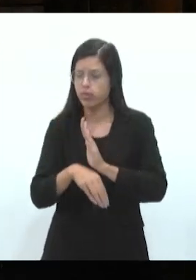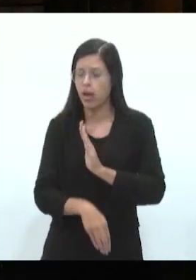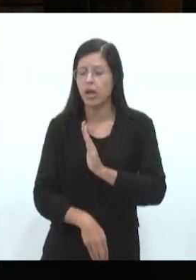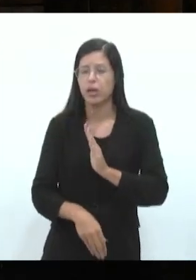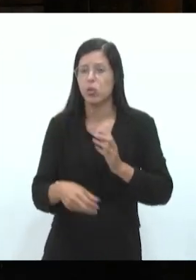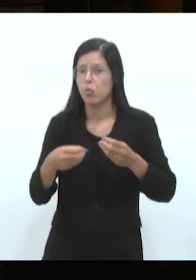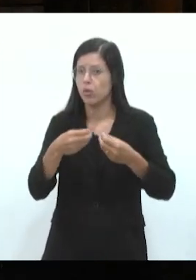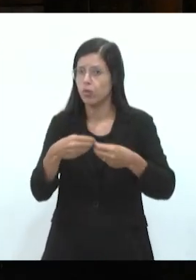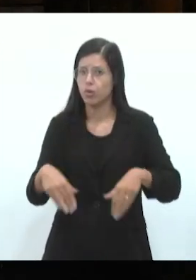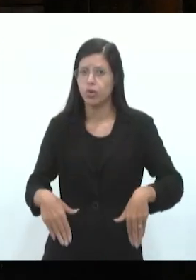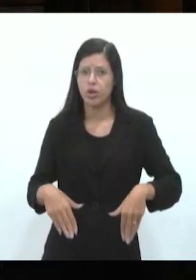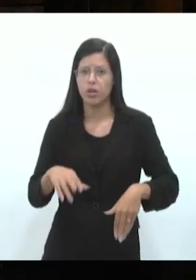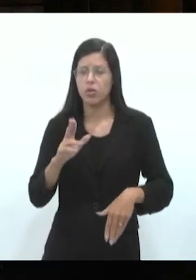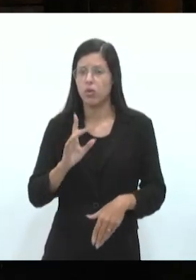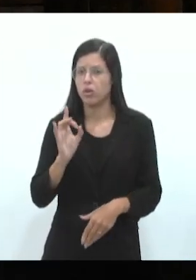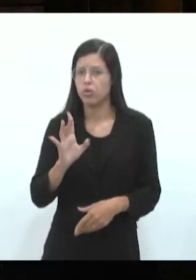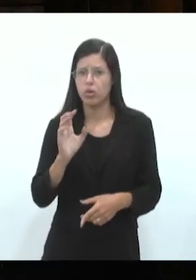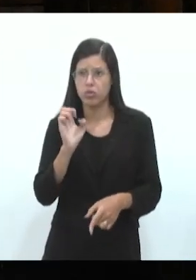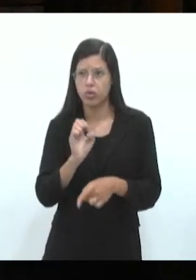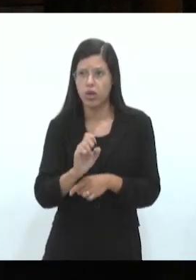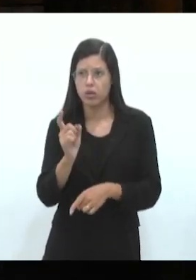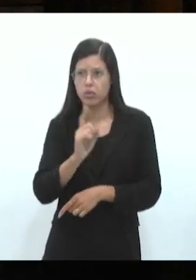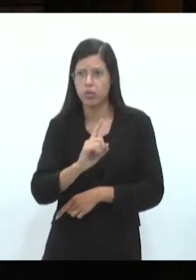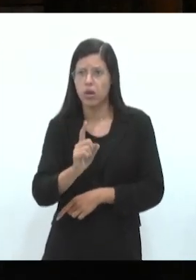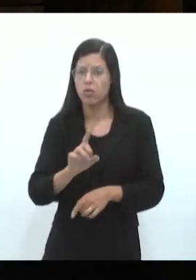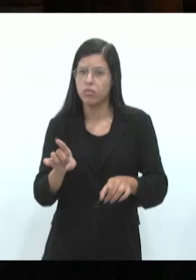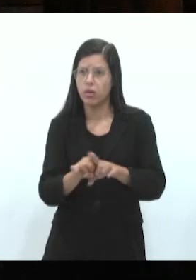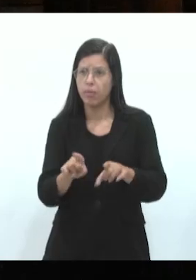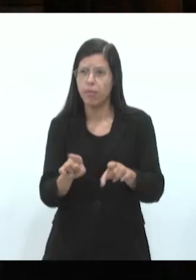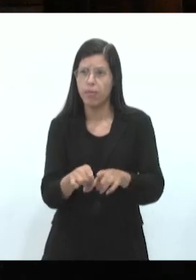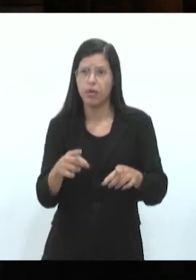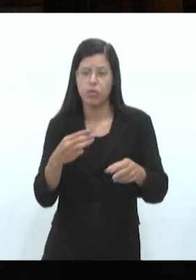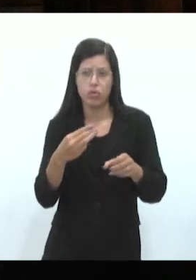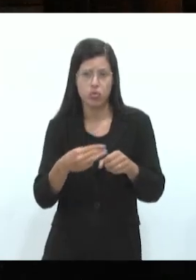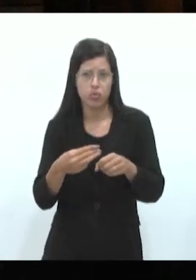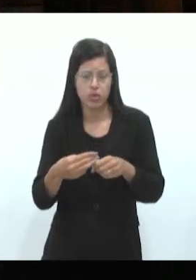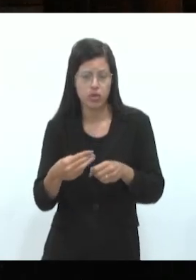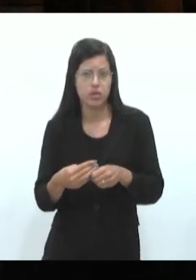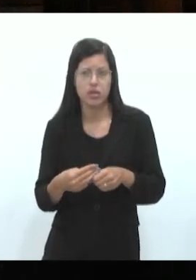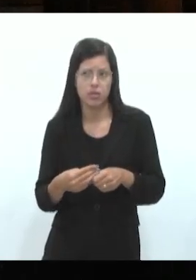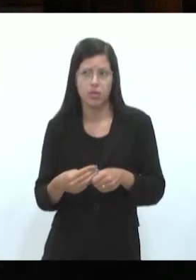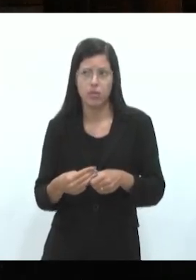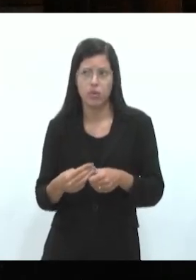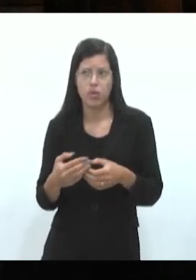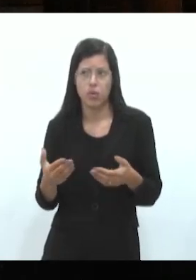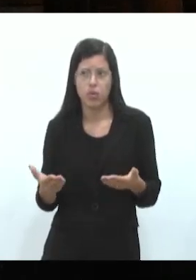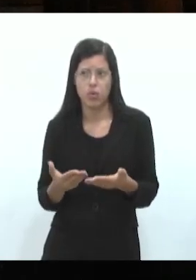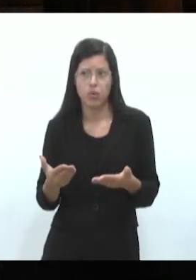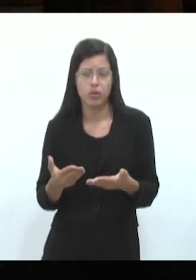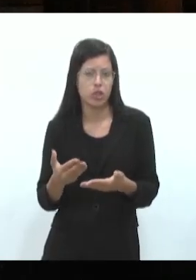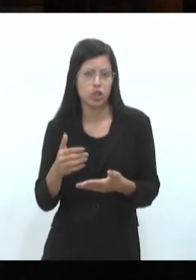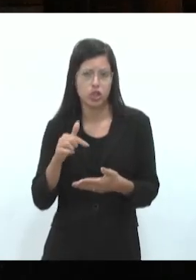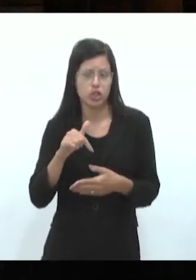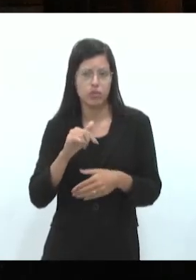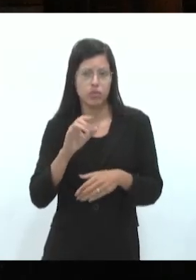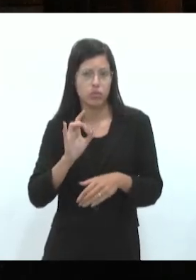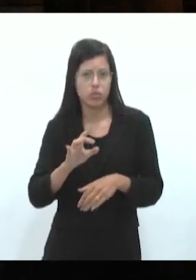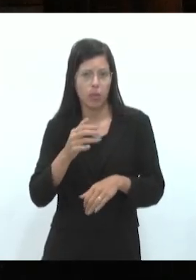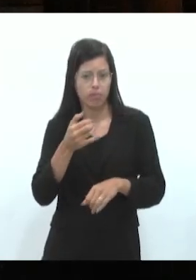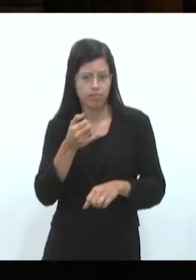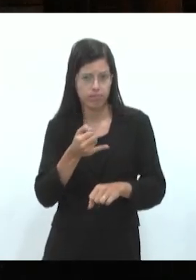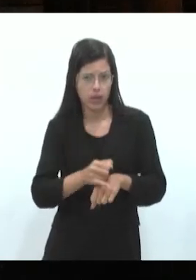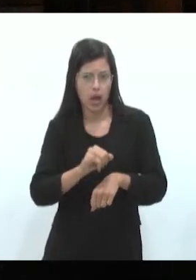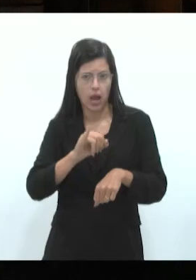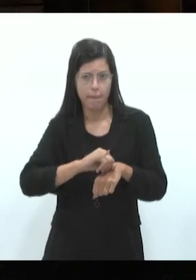não só a receita do Estado, não. Dos próprios municípios, que hoje, tirando a capital, vivem de pires